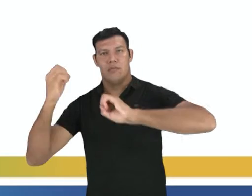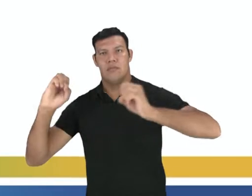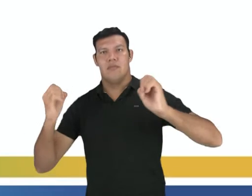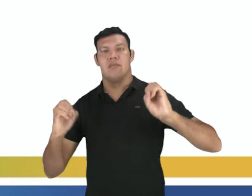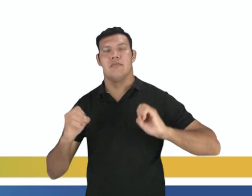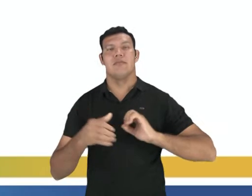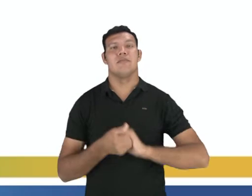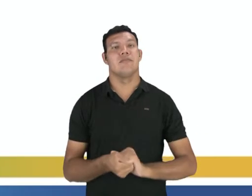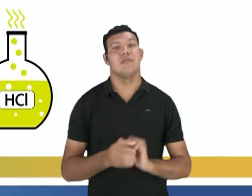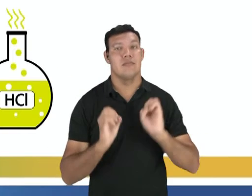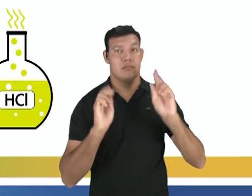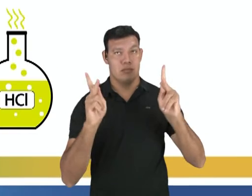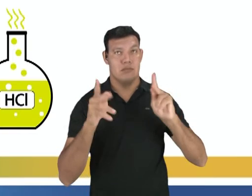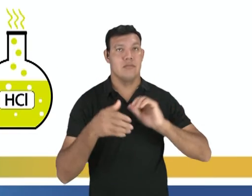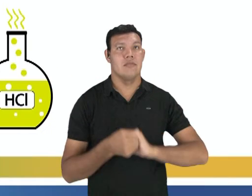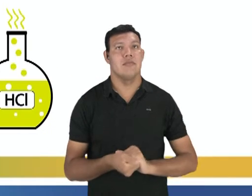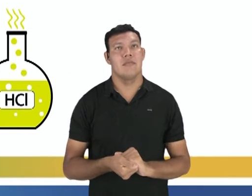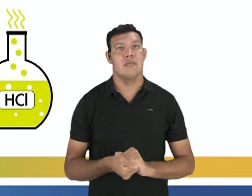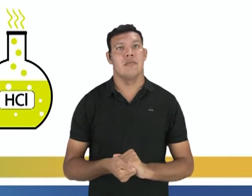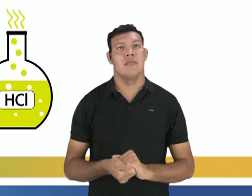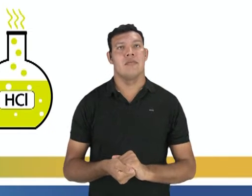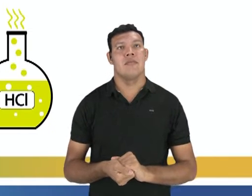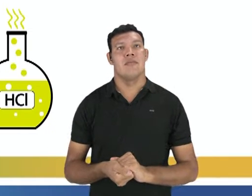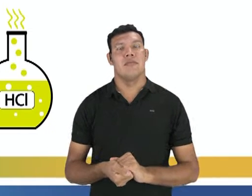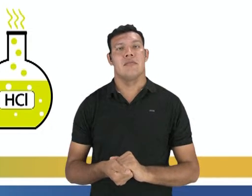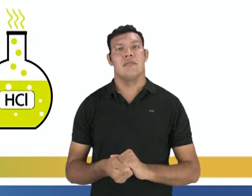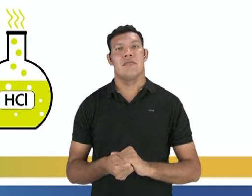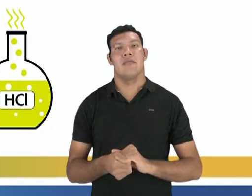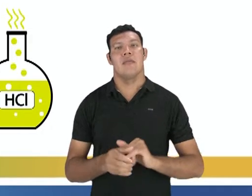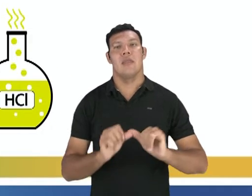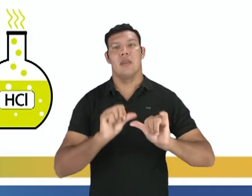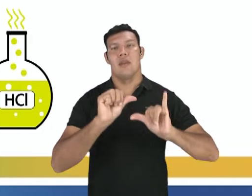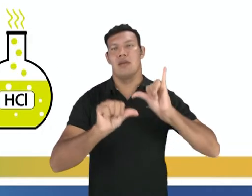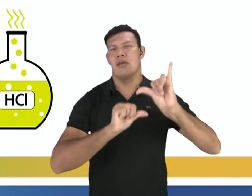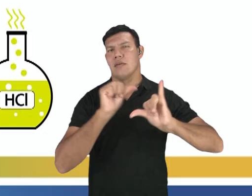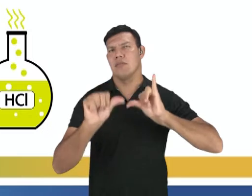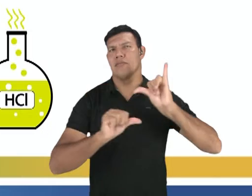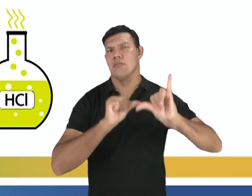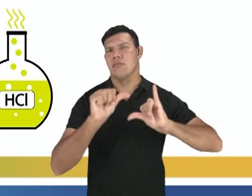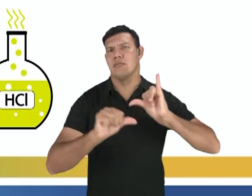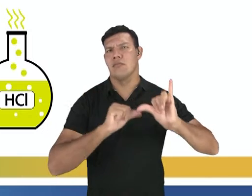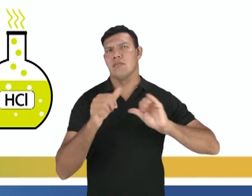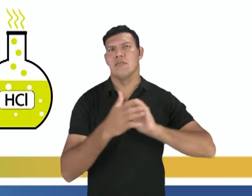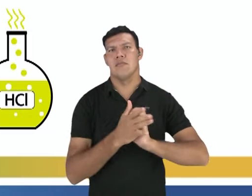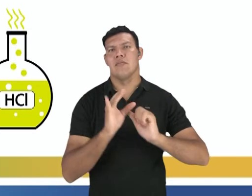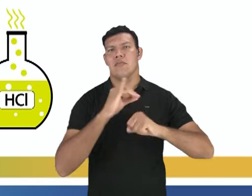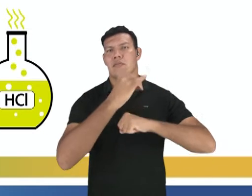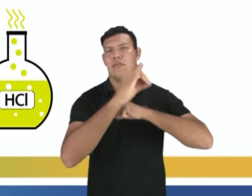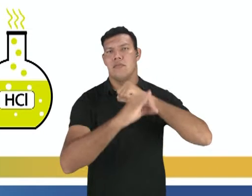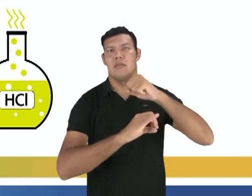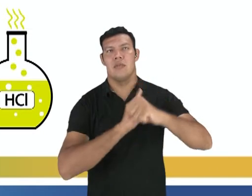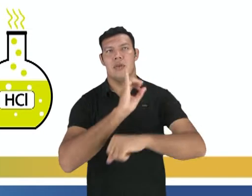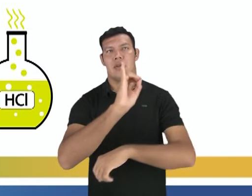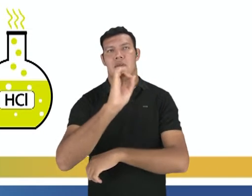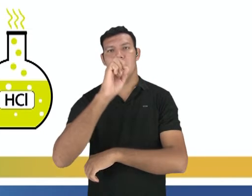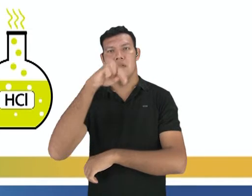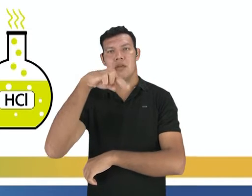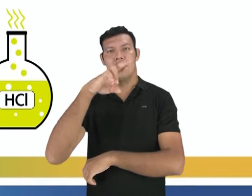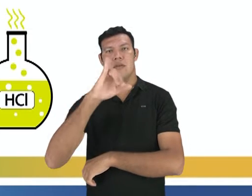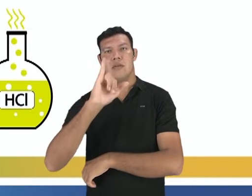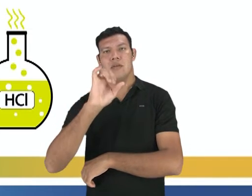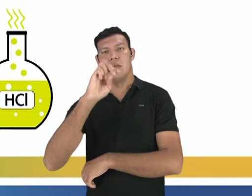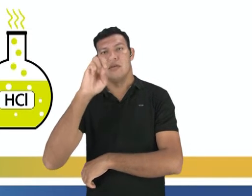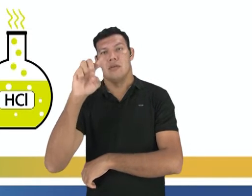os íons, ok? O que é uma reação de ionização? Da mesma forma que a